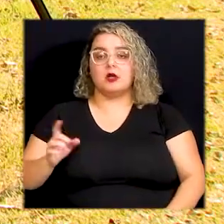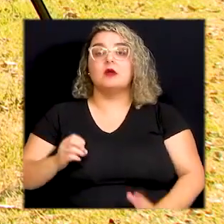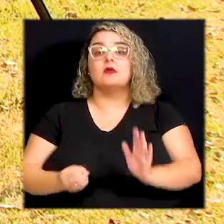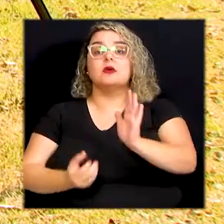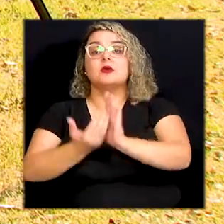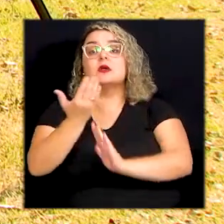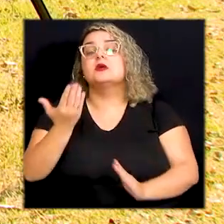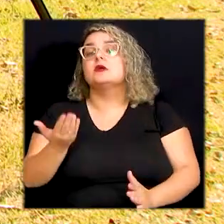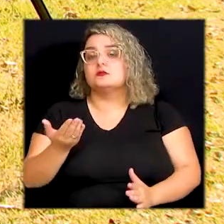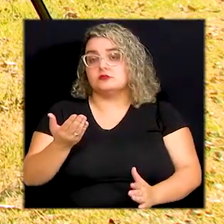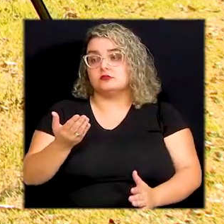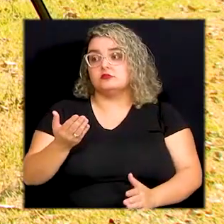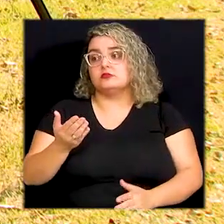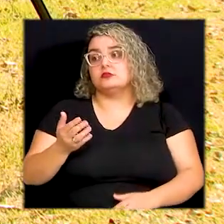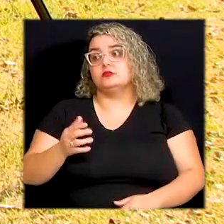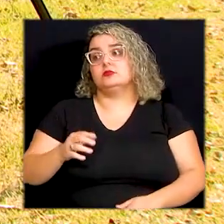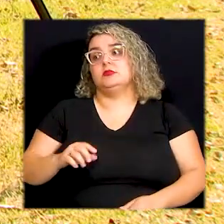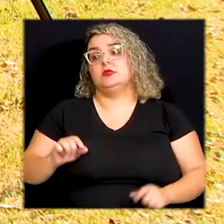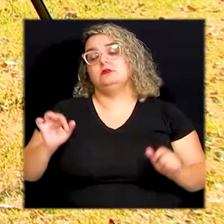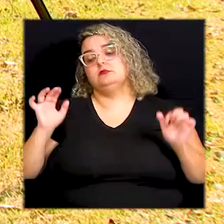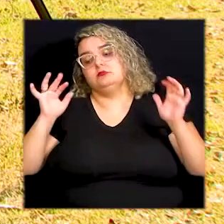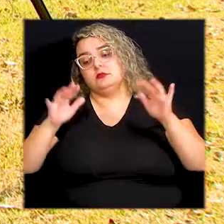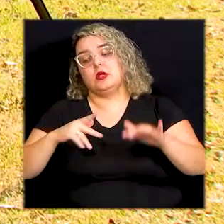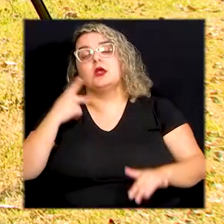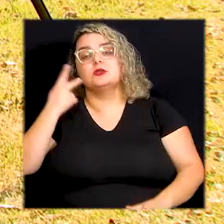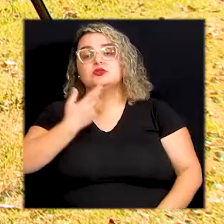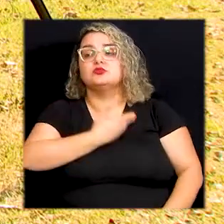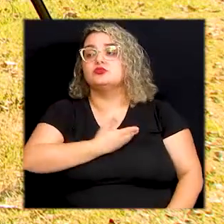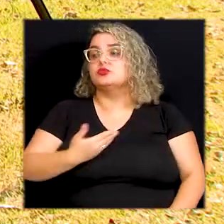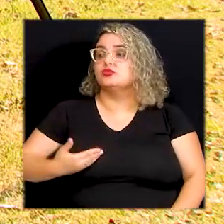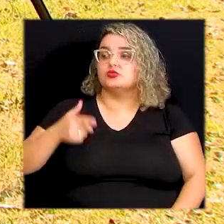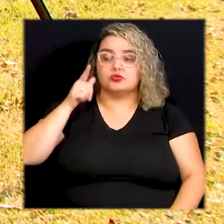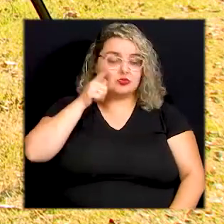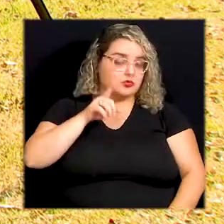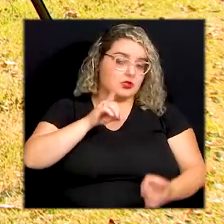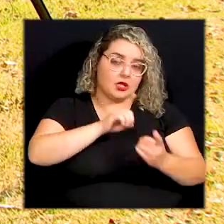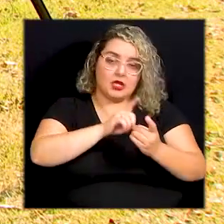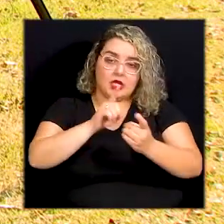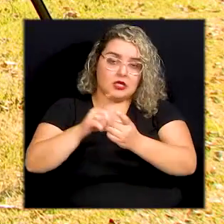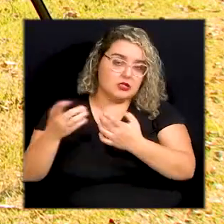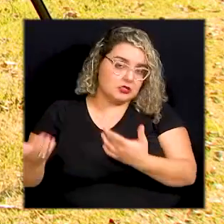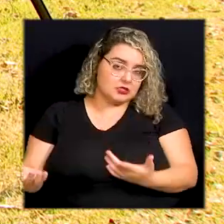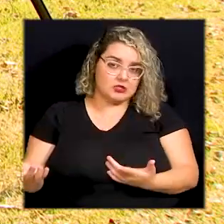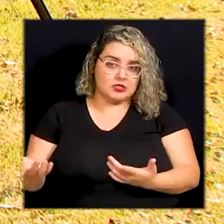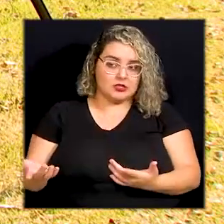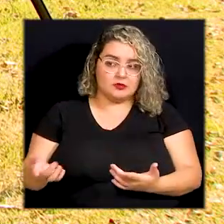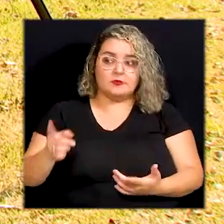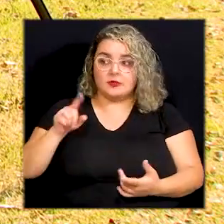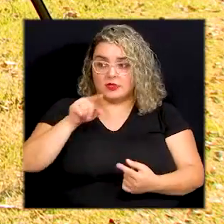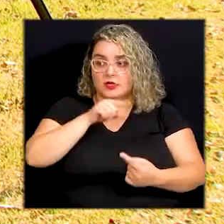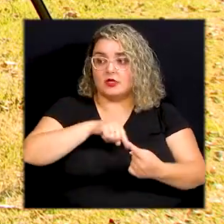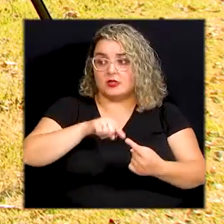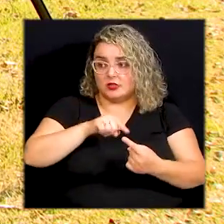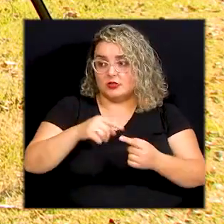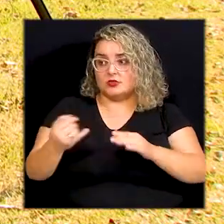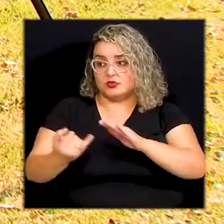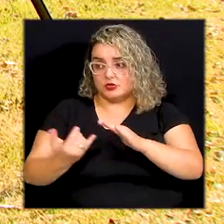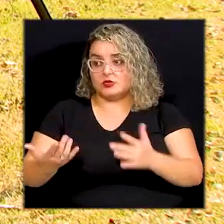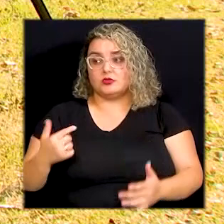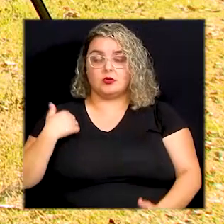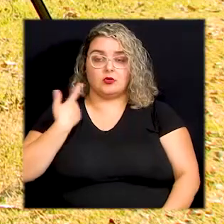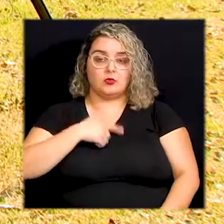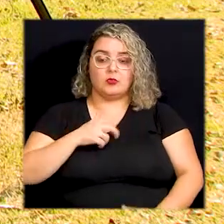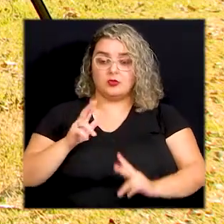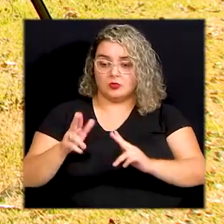para cobrir espaços que as políticas públicas não dão conta, não é? Esse é o objetivo de uma instituição